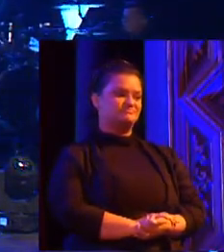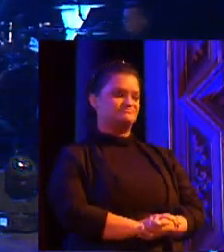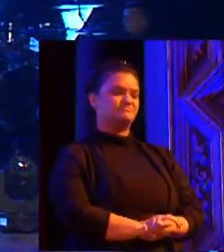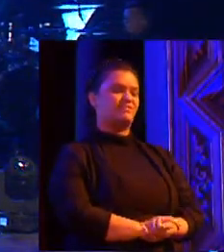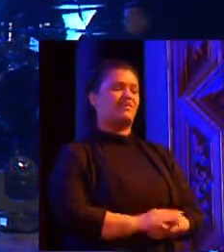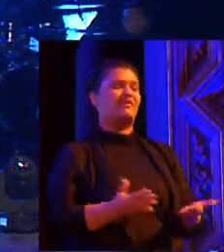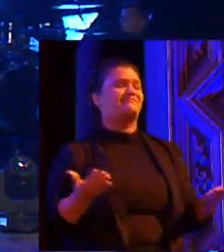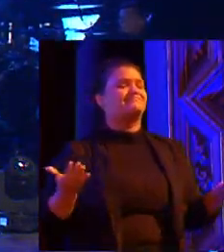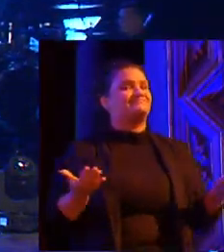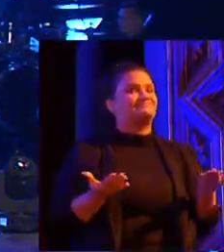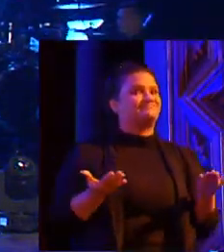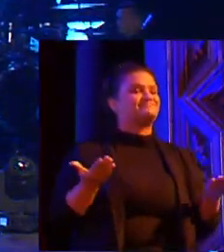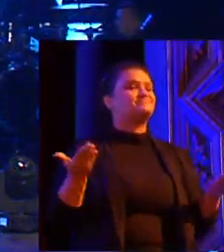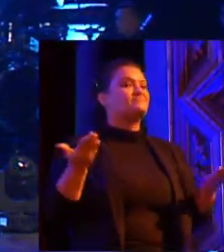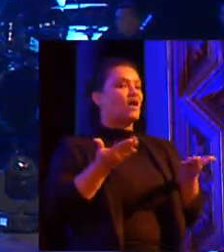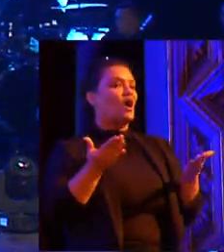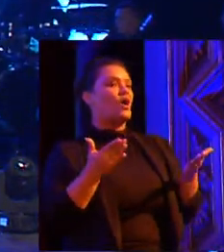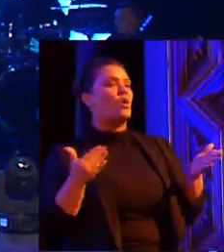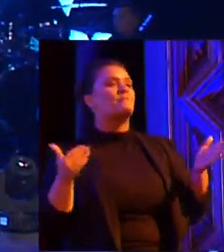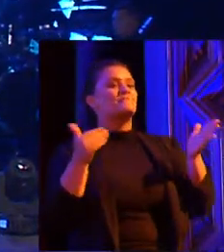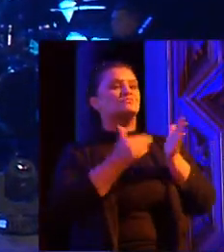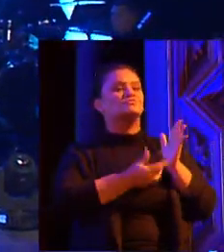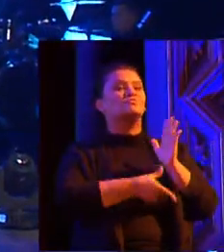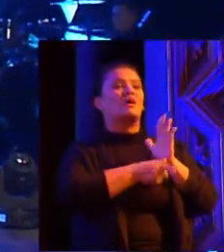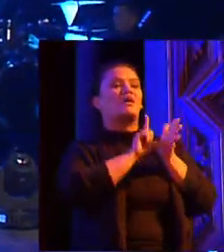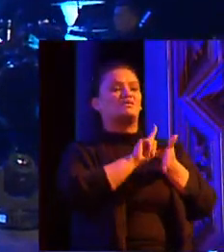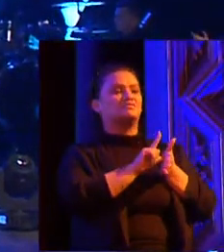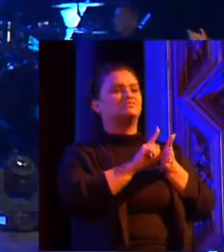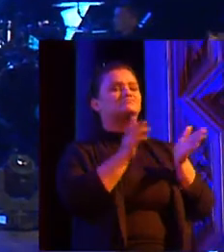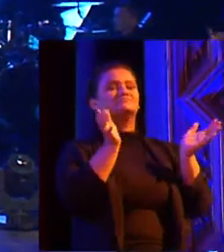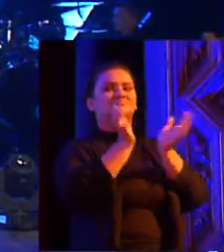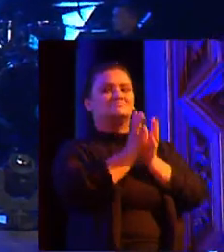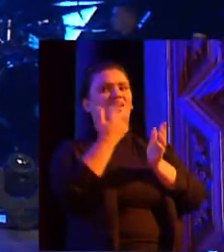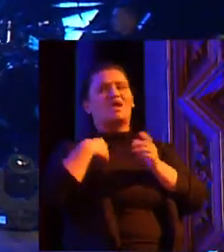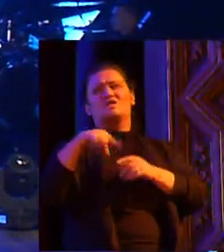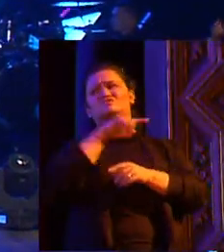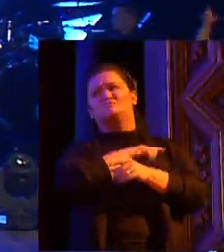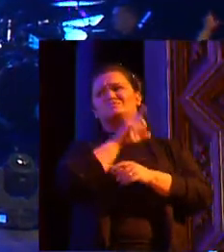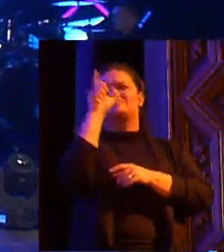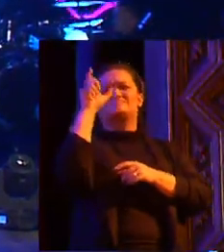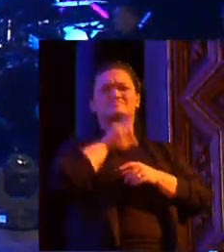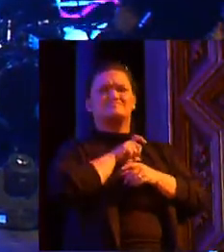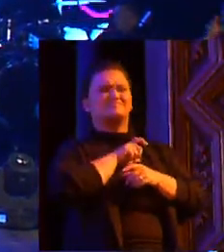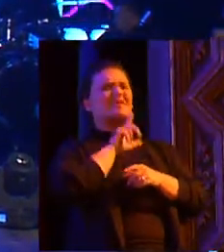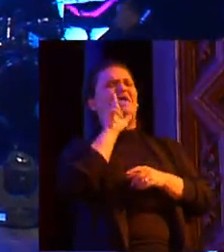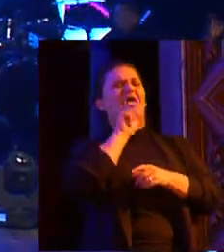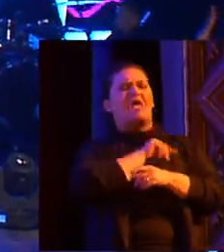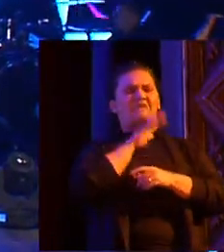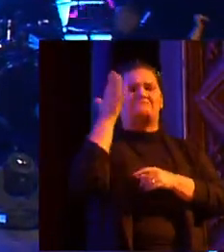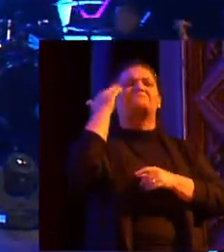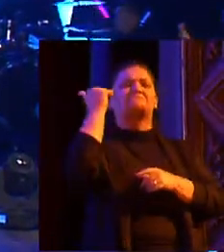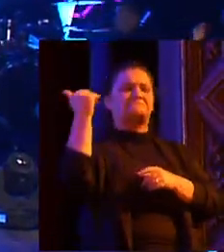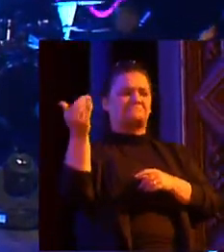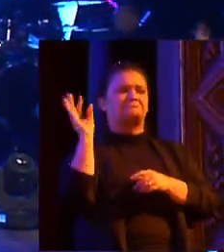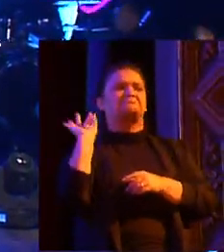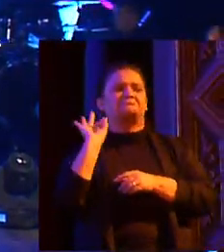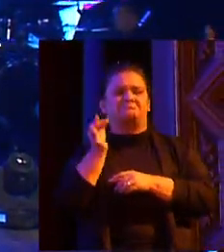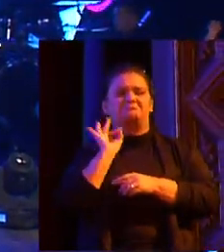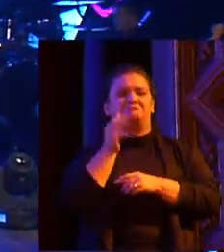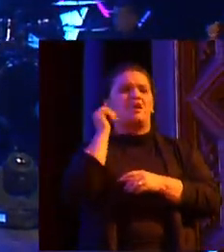Gente, agora é a penúltima categoria e nossa convidada é babado. Uma